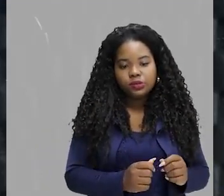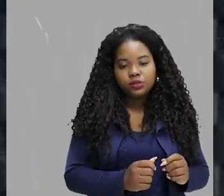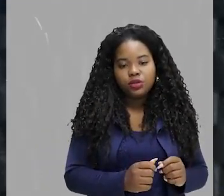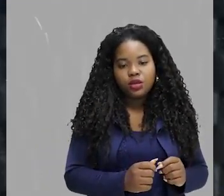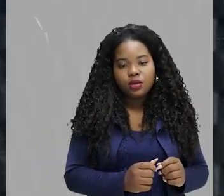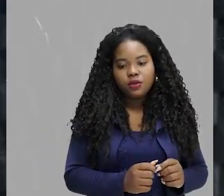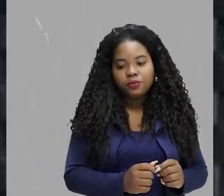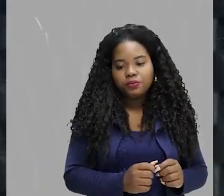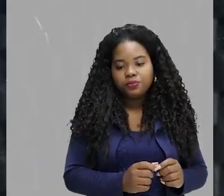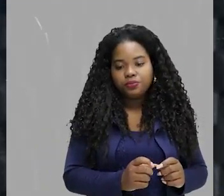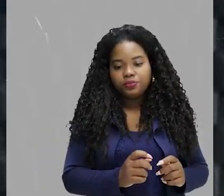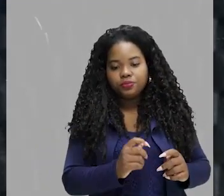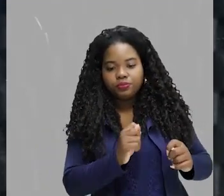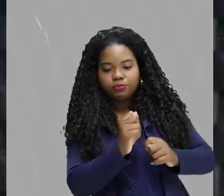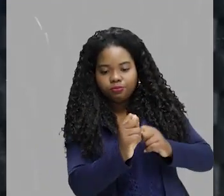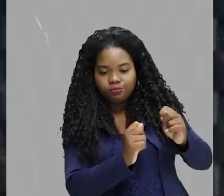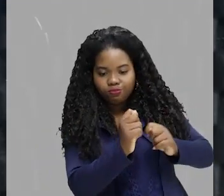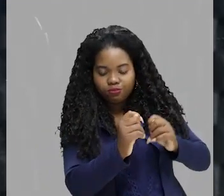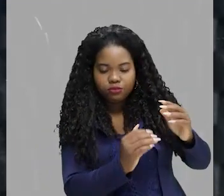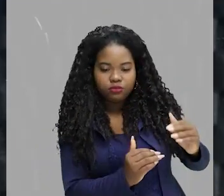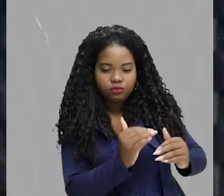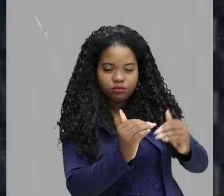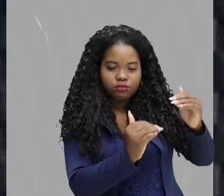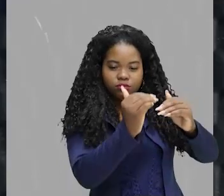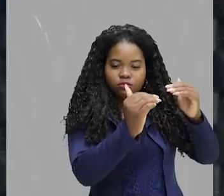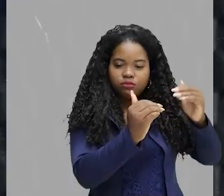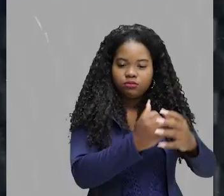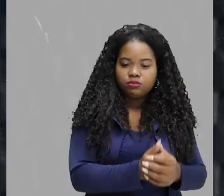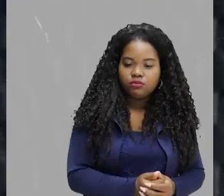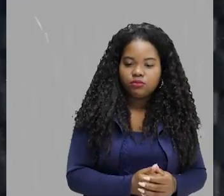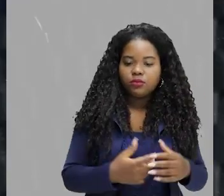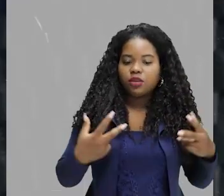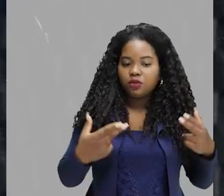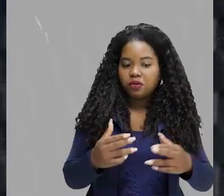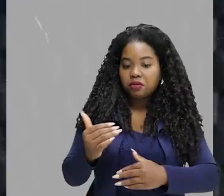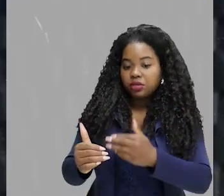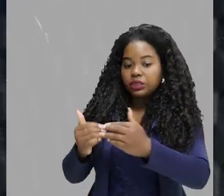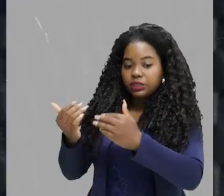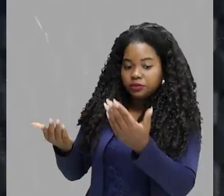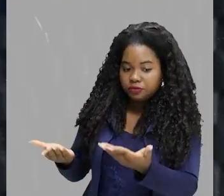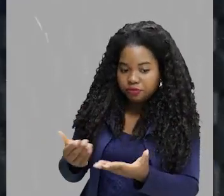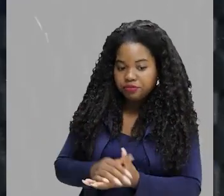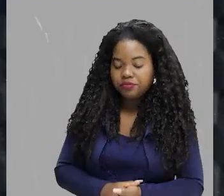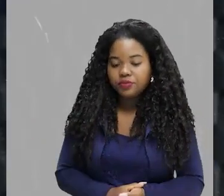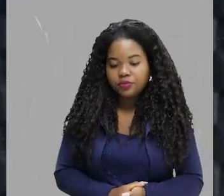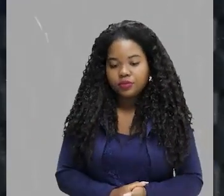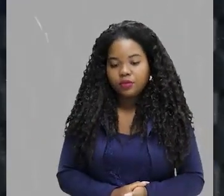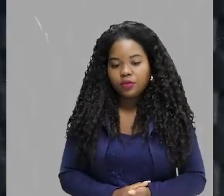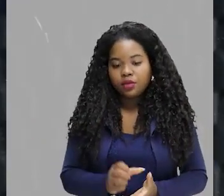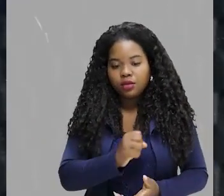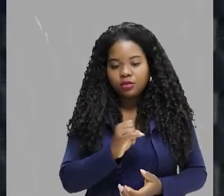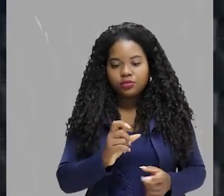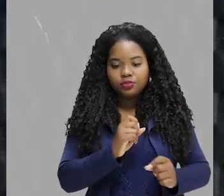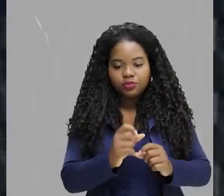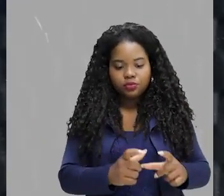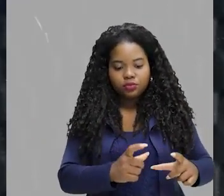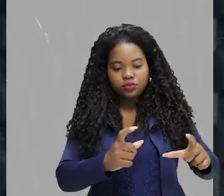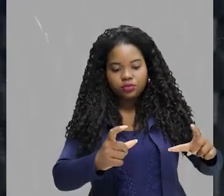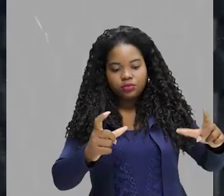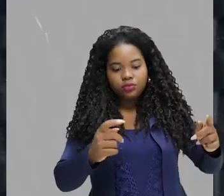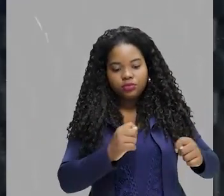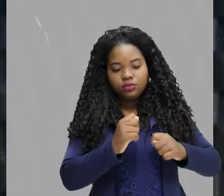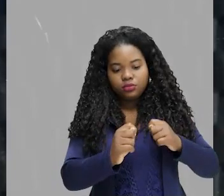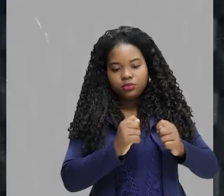econômico. Mas não é. Porque se só cresce economicamente e não há desenvolvimento, significa dizer que você pode